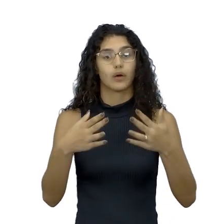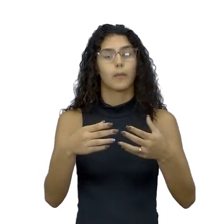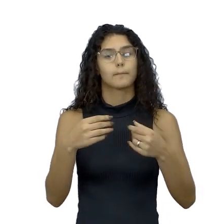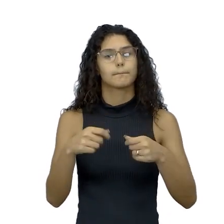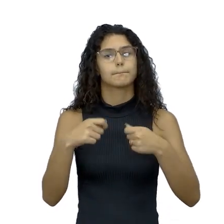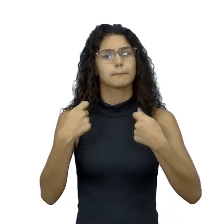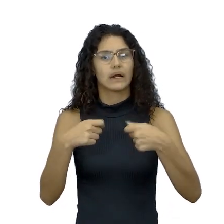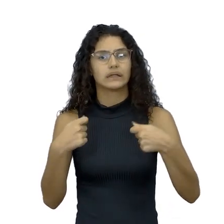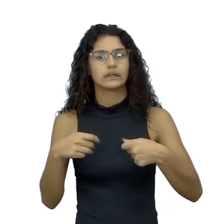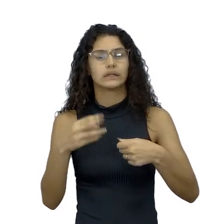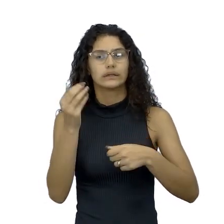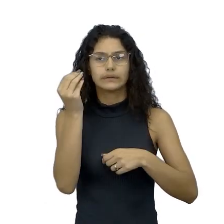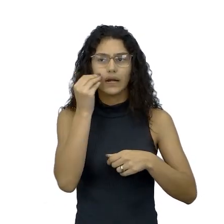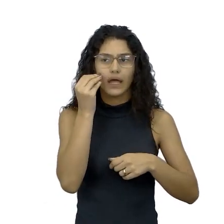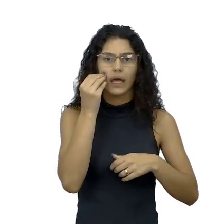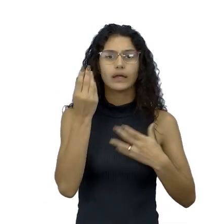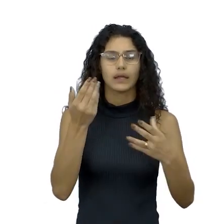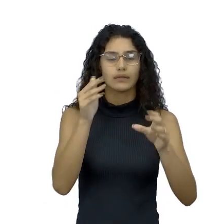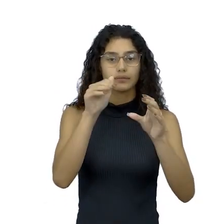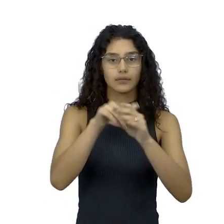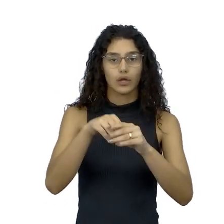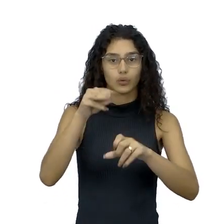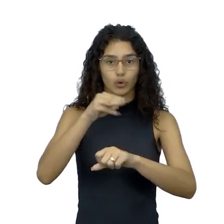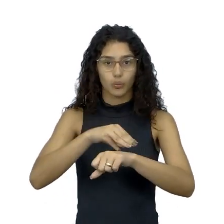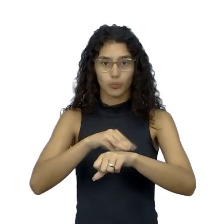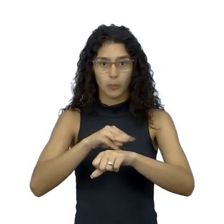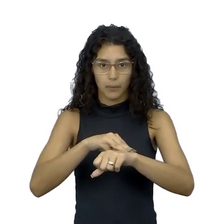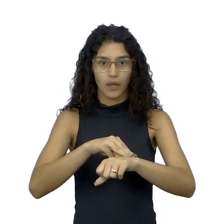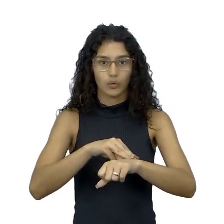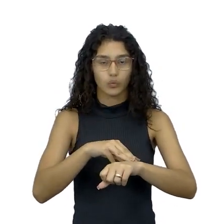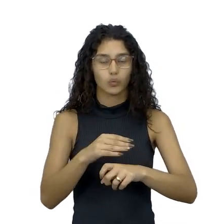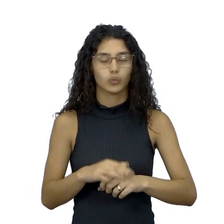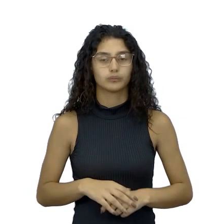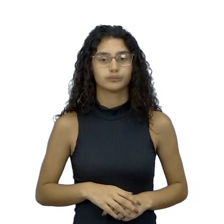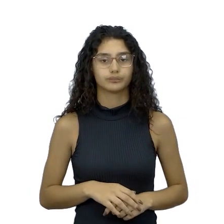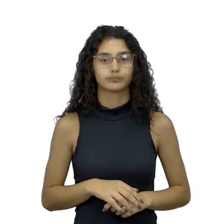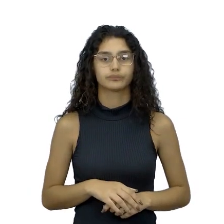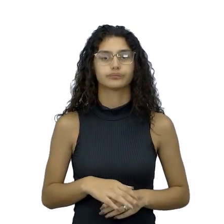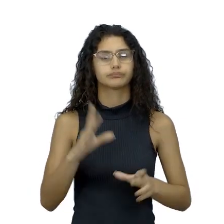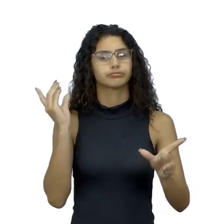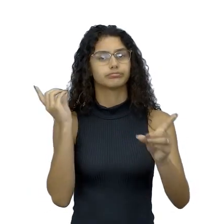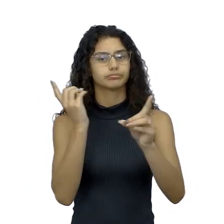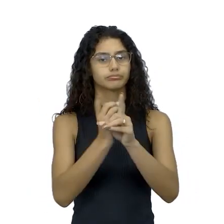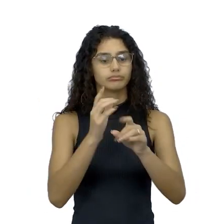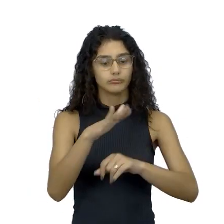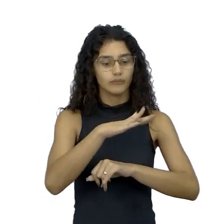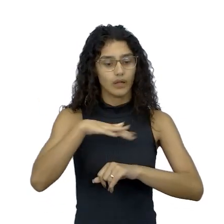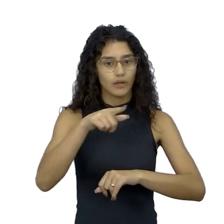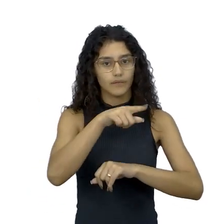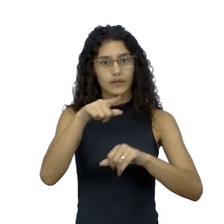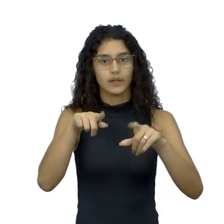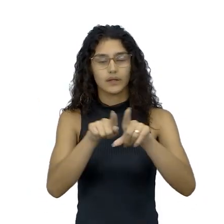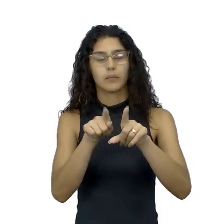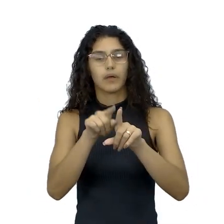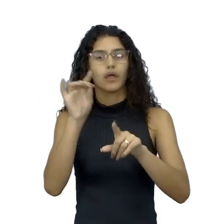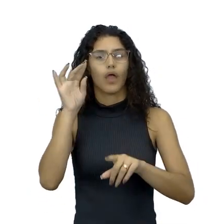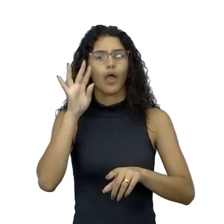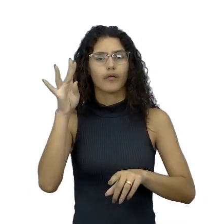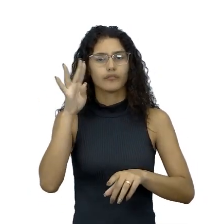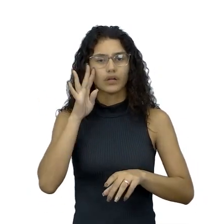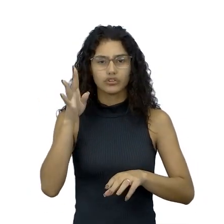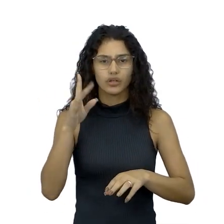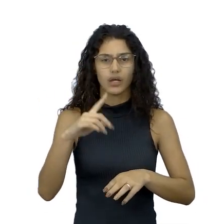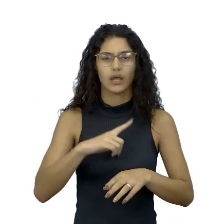né, procurem, dentro desse momento de desdobramento, encontrar um espaço para vocês também refletirem